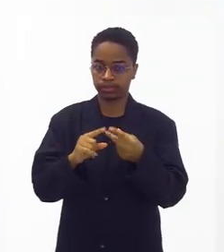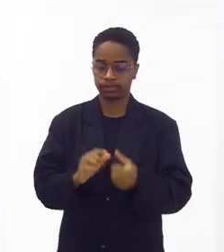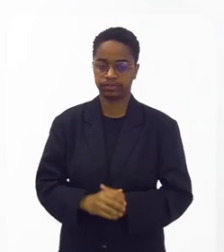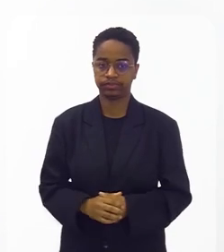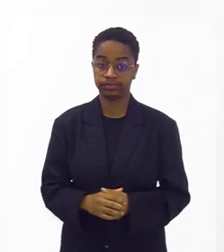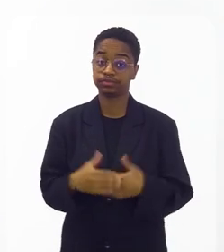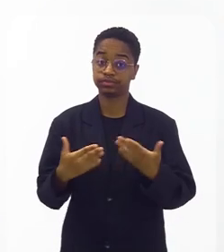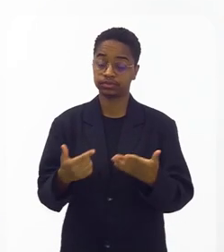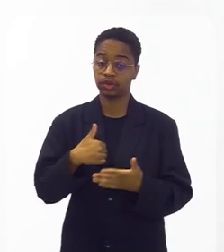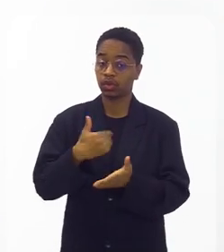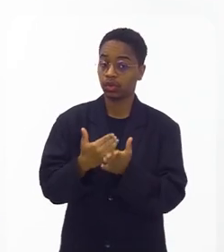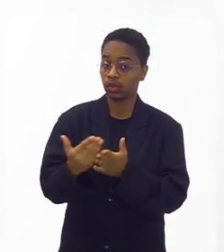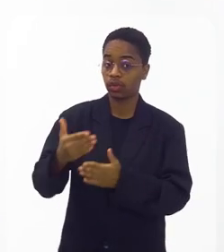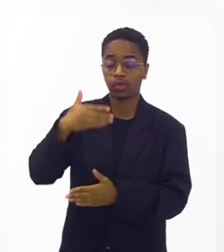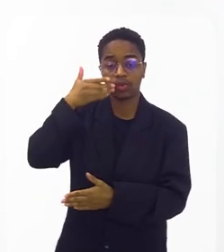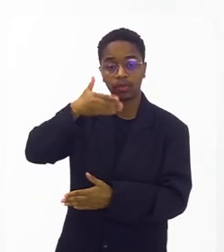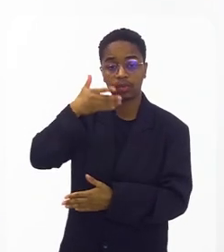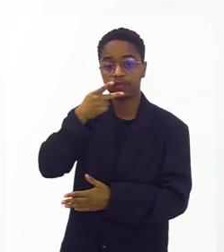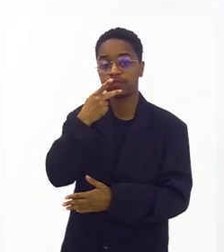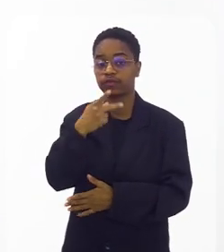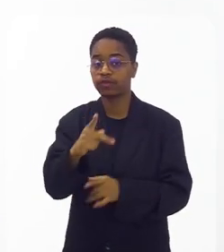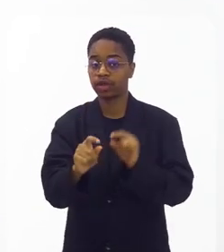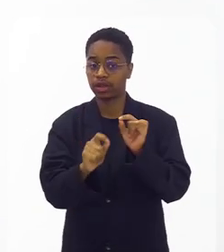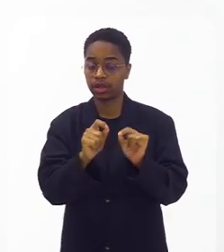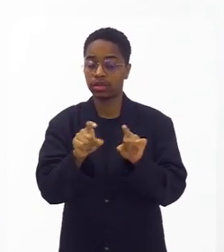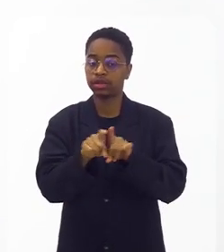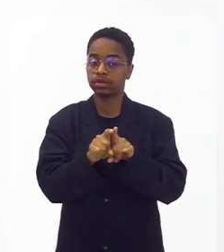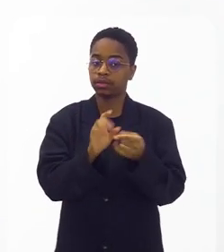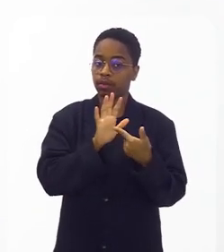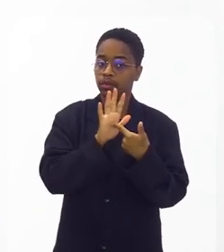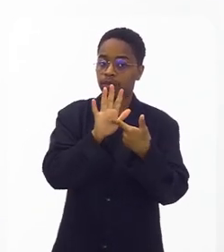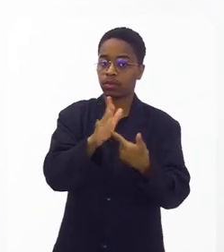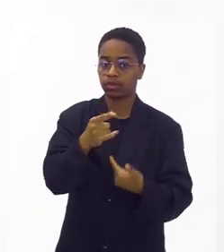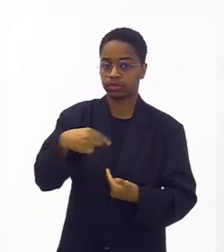Como eu comecei minha fala dizendo aqui, trazendo aqui